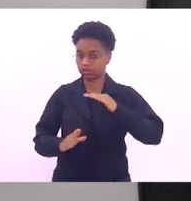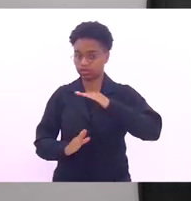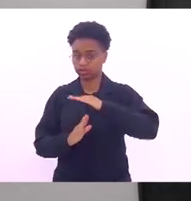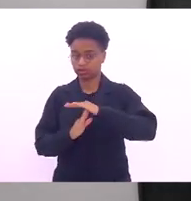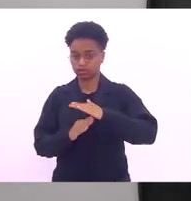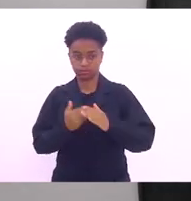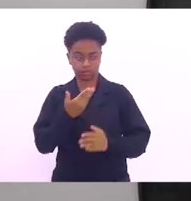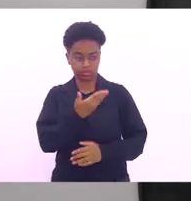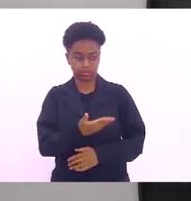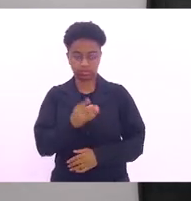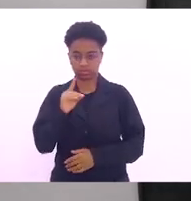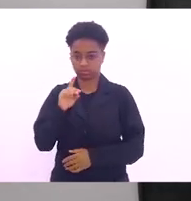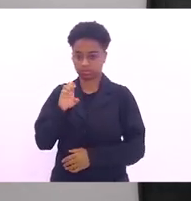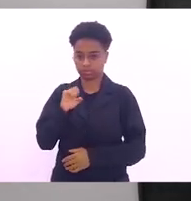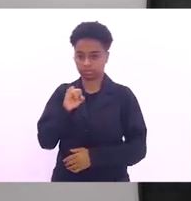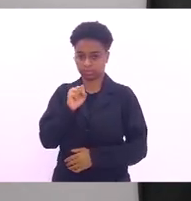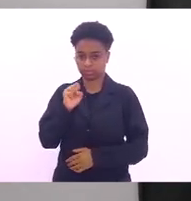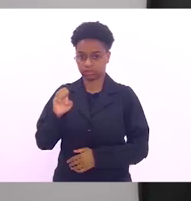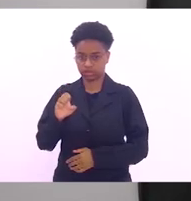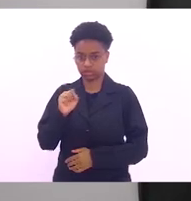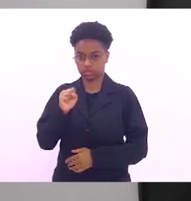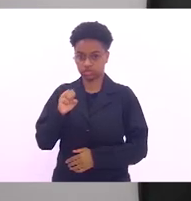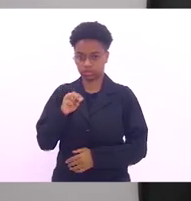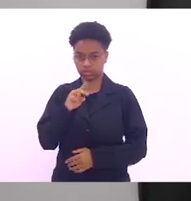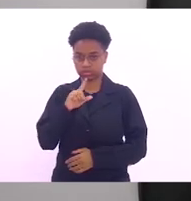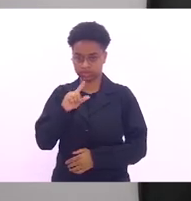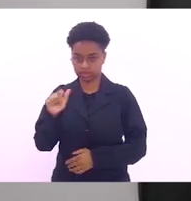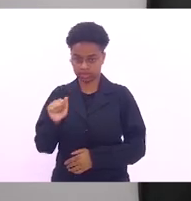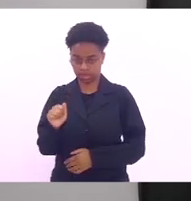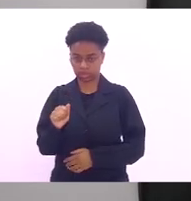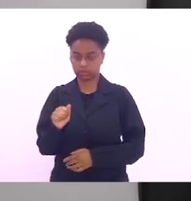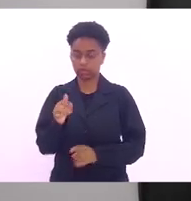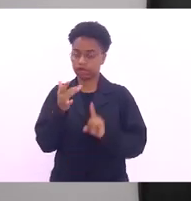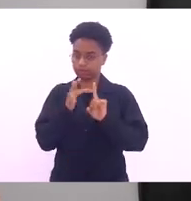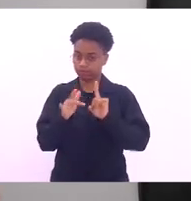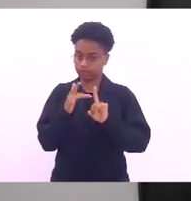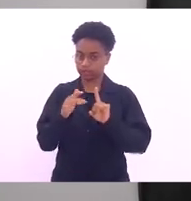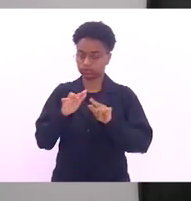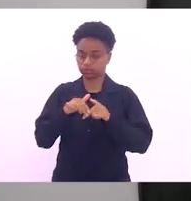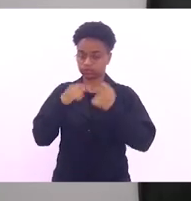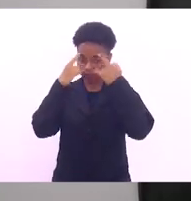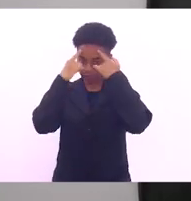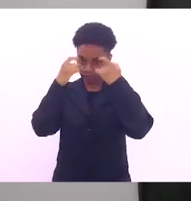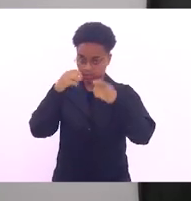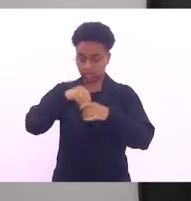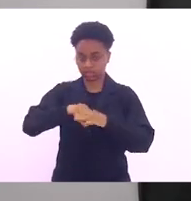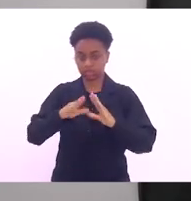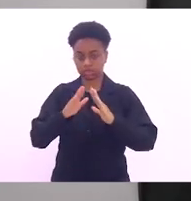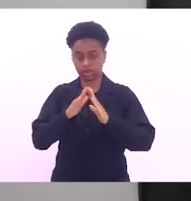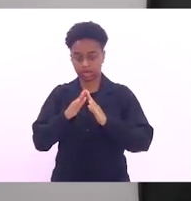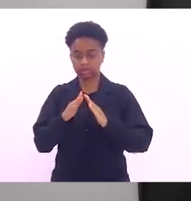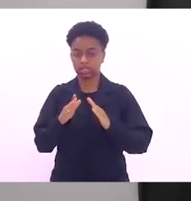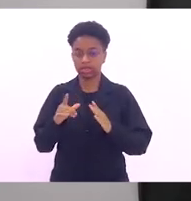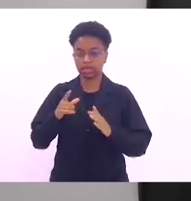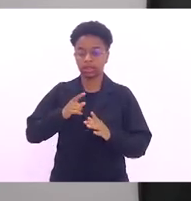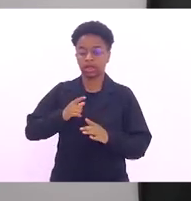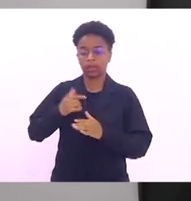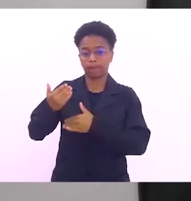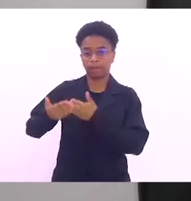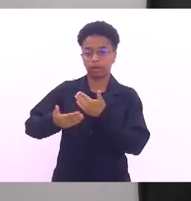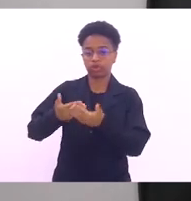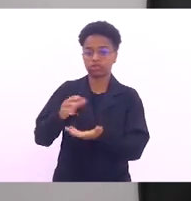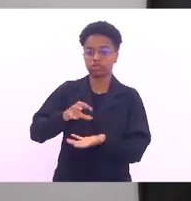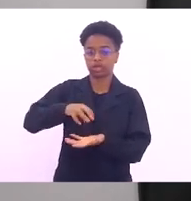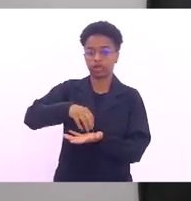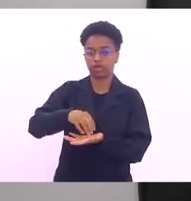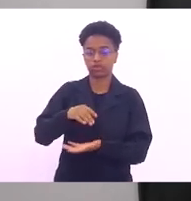Deise Souza de Azeredo vítima de violência doméstica que passou por um processo de revitimização do centro